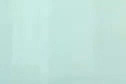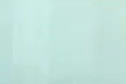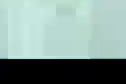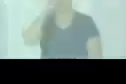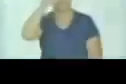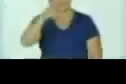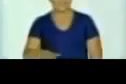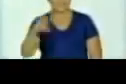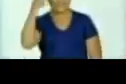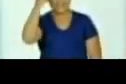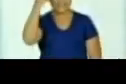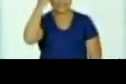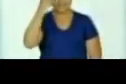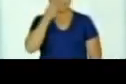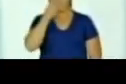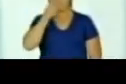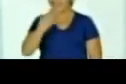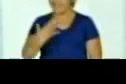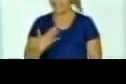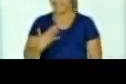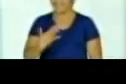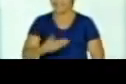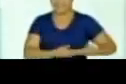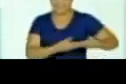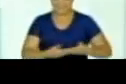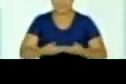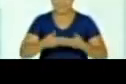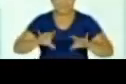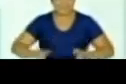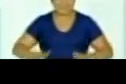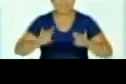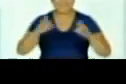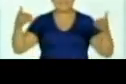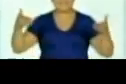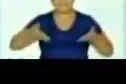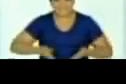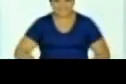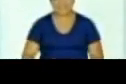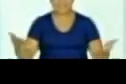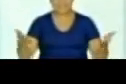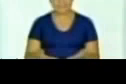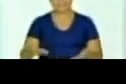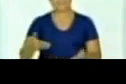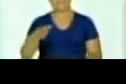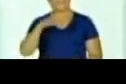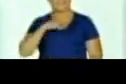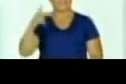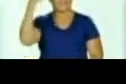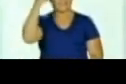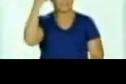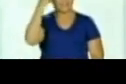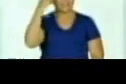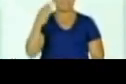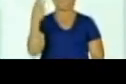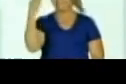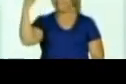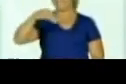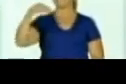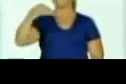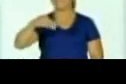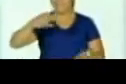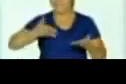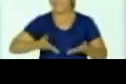Sabe que a gente resolve. Celso Russomano, meu voto é 10, meu voto é